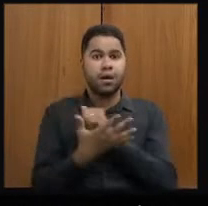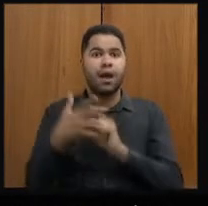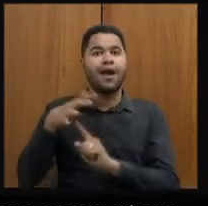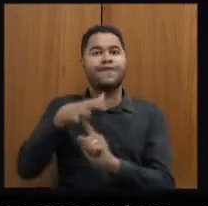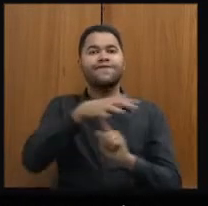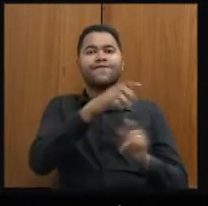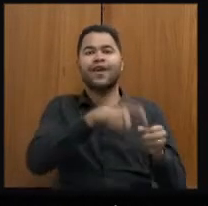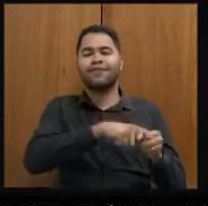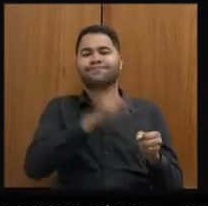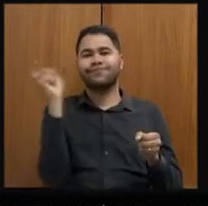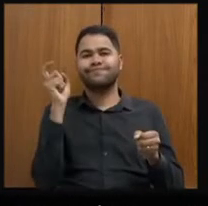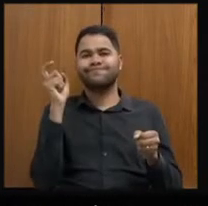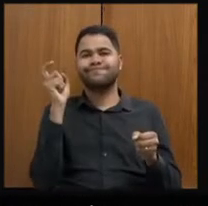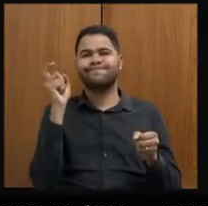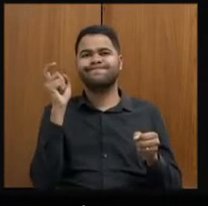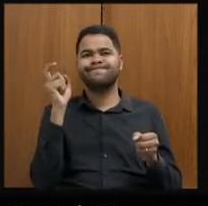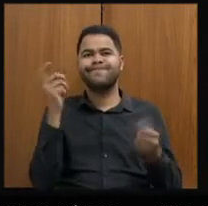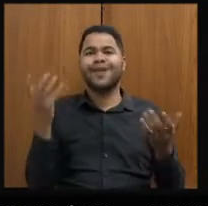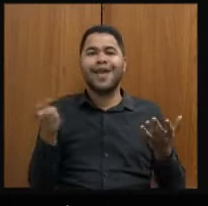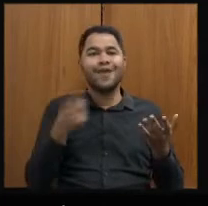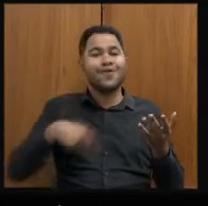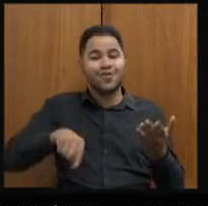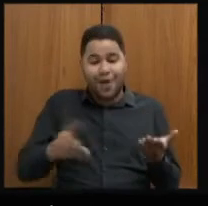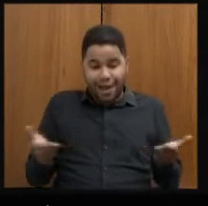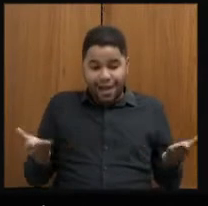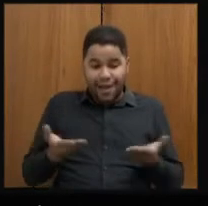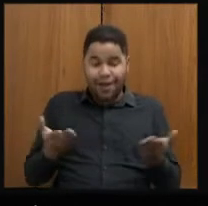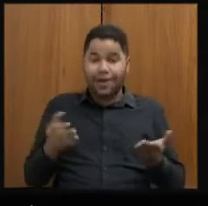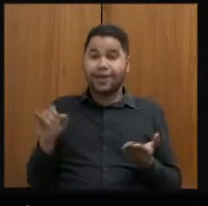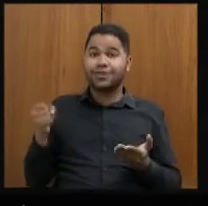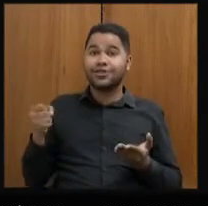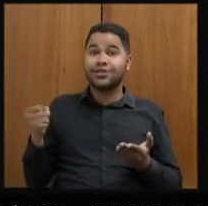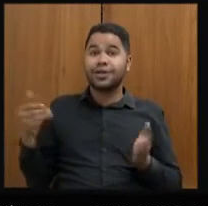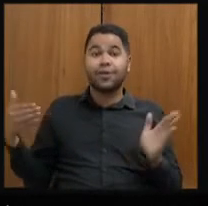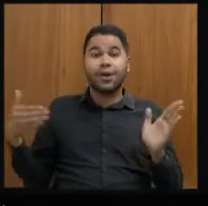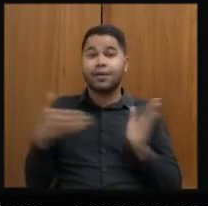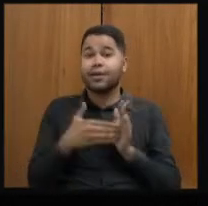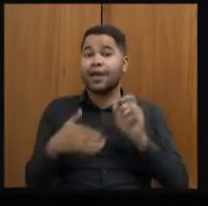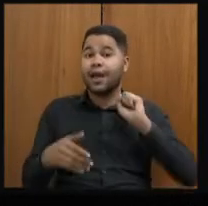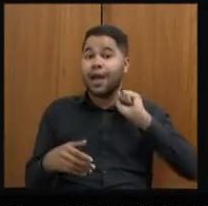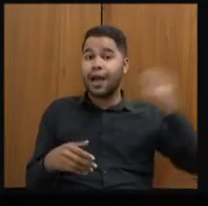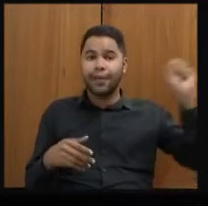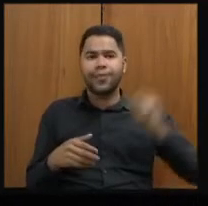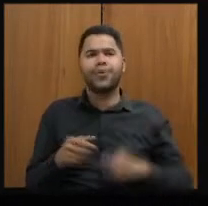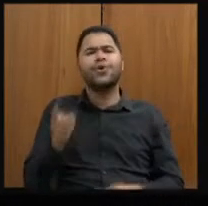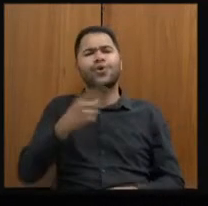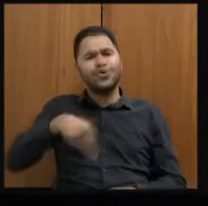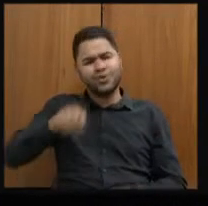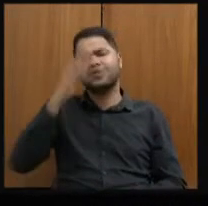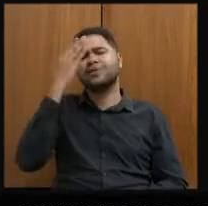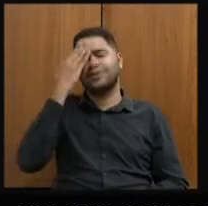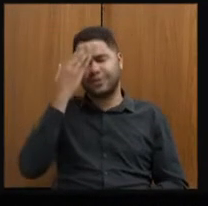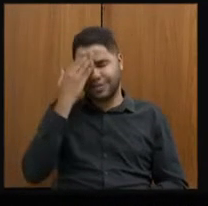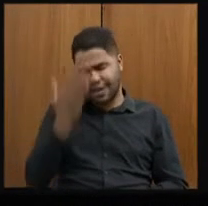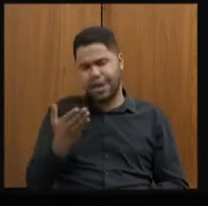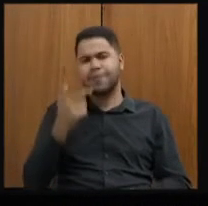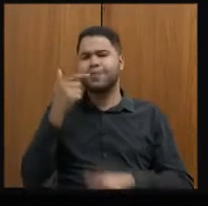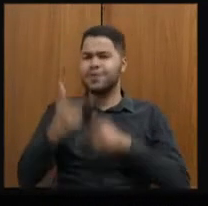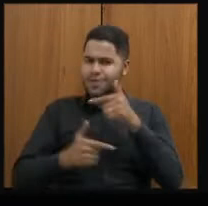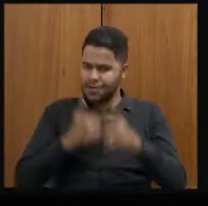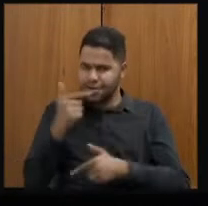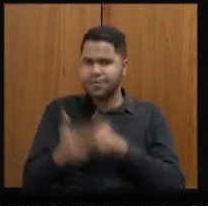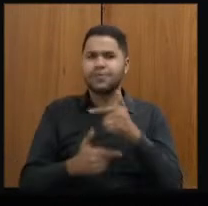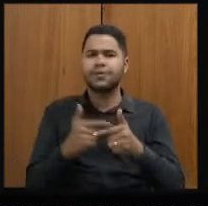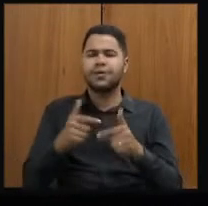férias suspensas Então isso é só o que nós fizemos agora de Janeiro abril e todo mundo sabe e todo mundo que trabalha